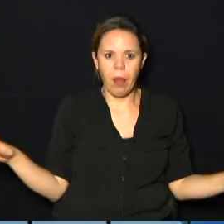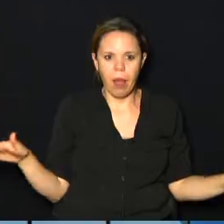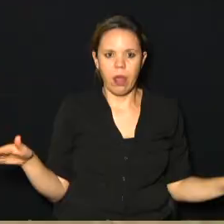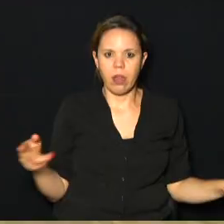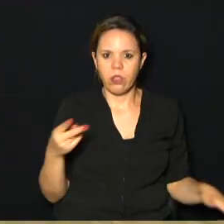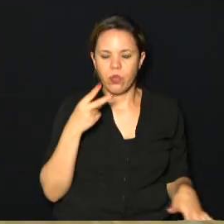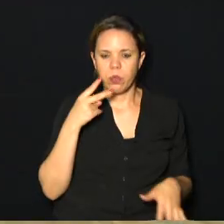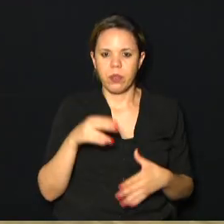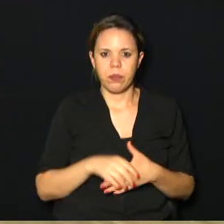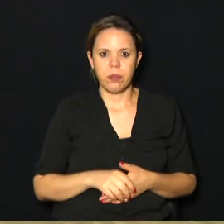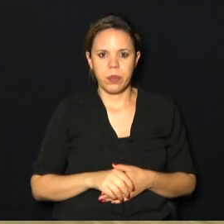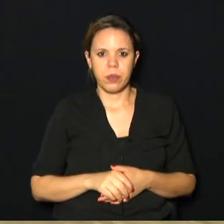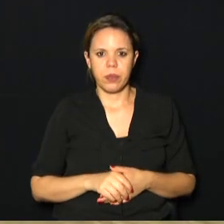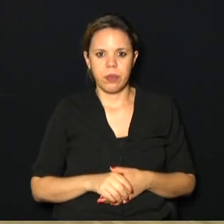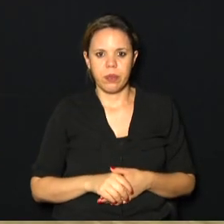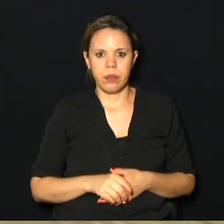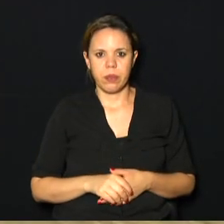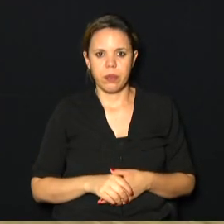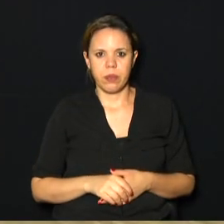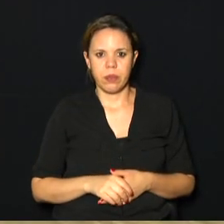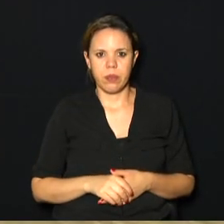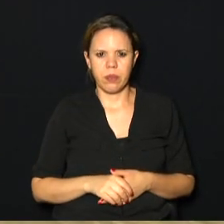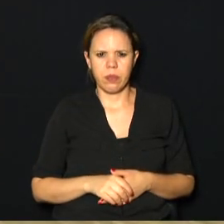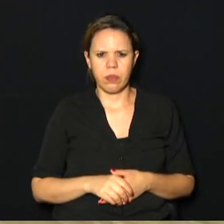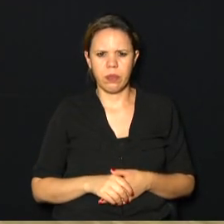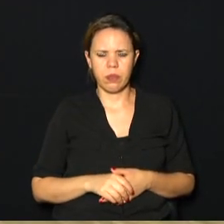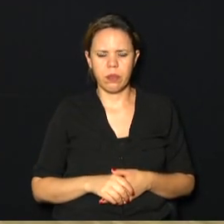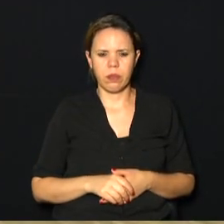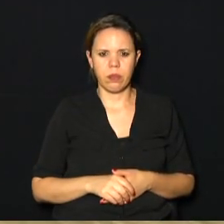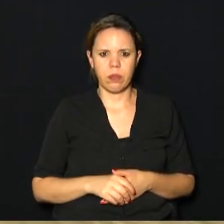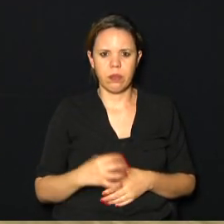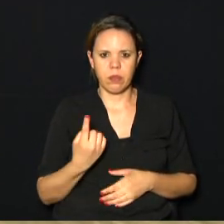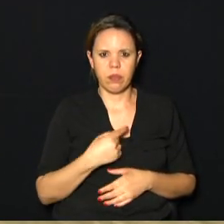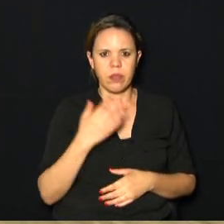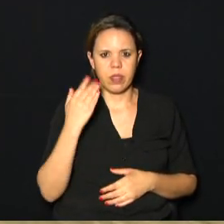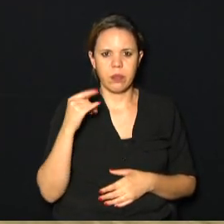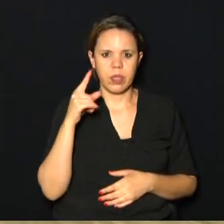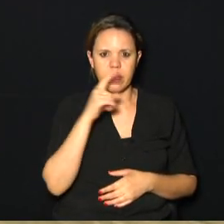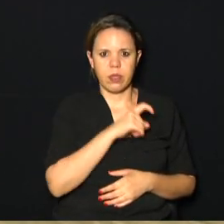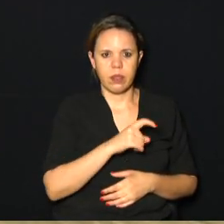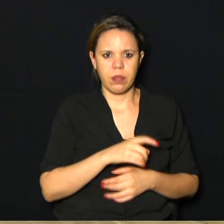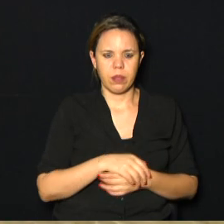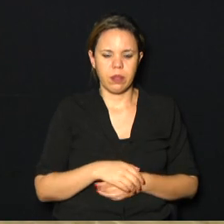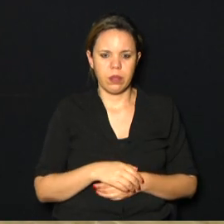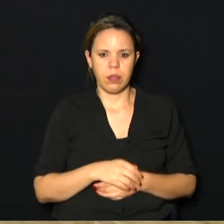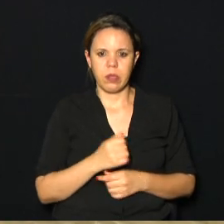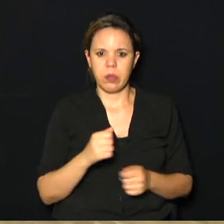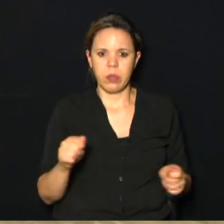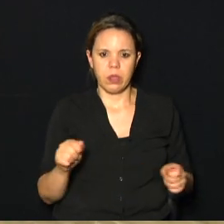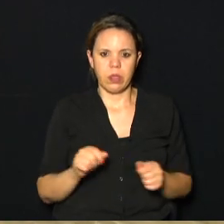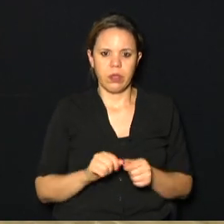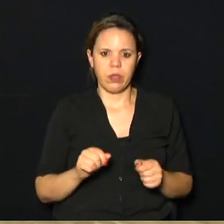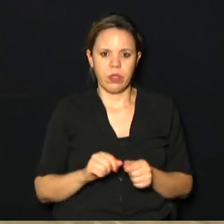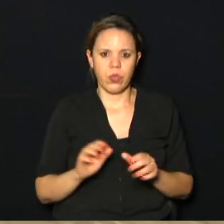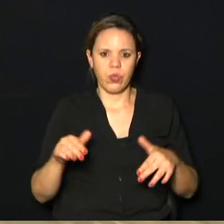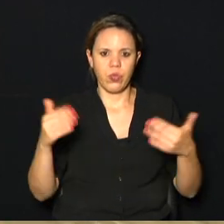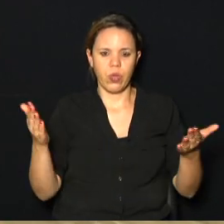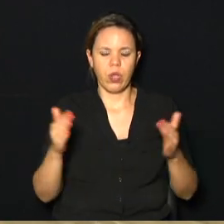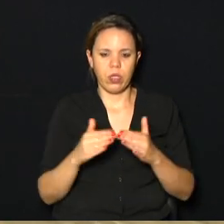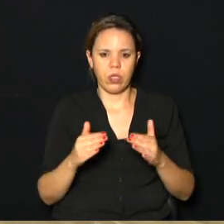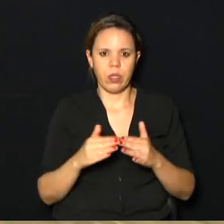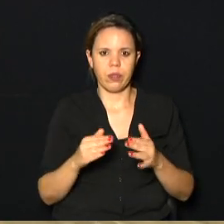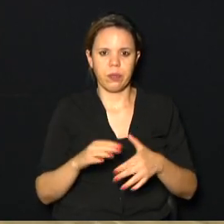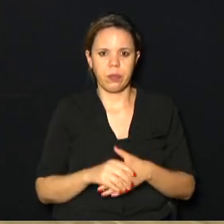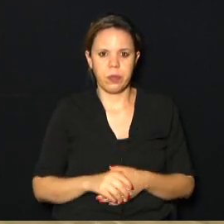doutora? O ideal é que pare, né? Mas a gente sabe que é difícil. Se não for possível, o ideal é que seja fora do ambiente